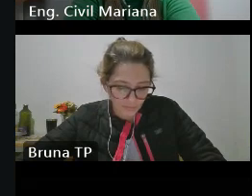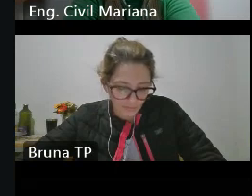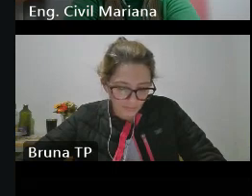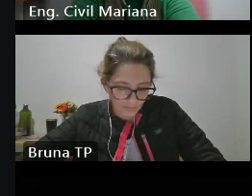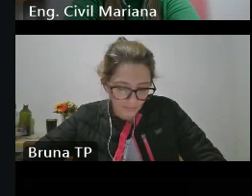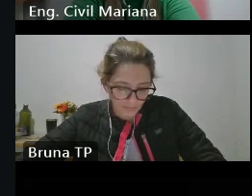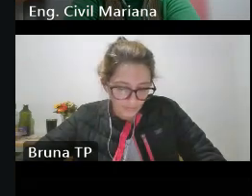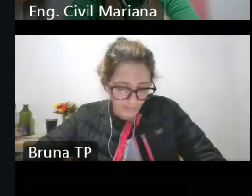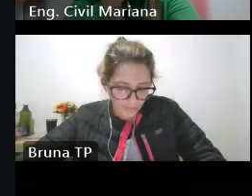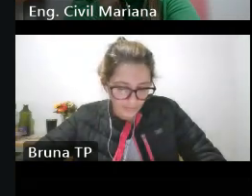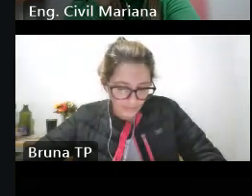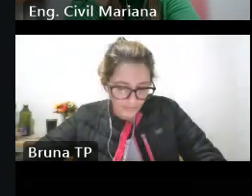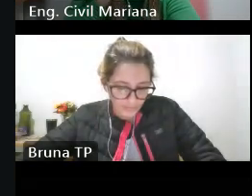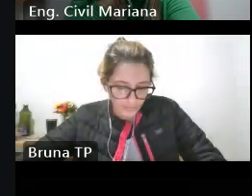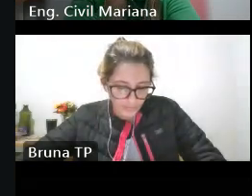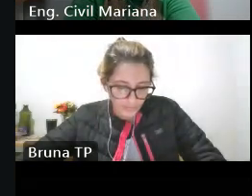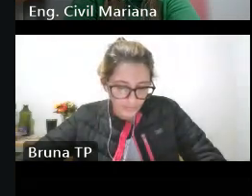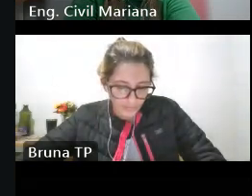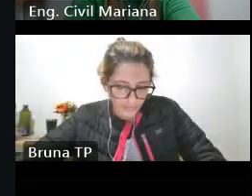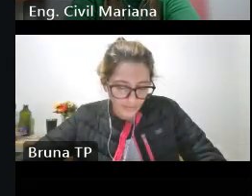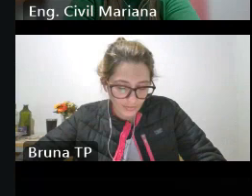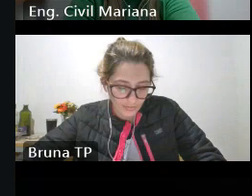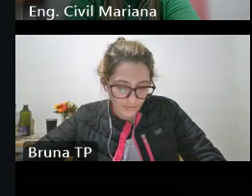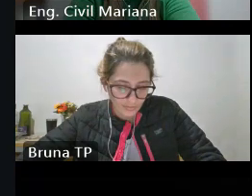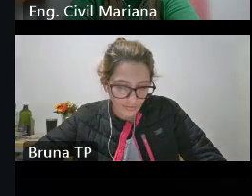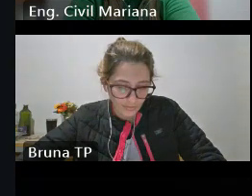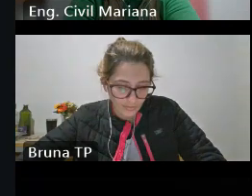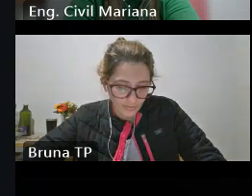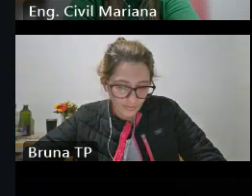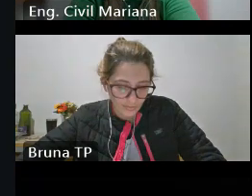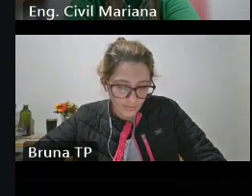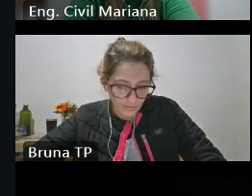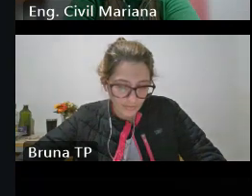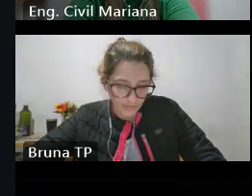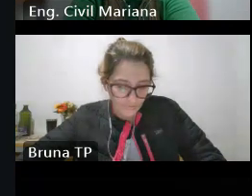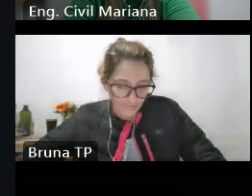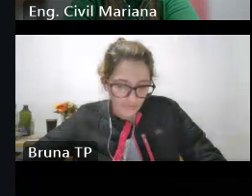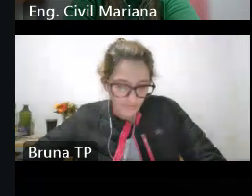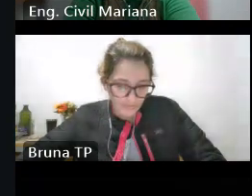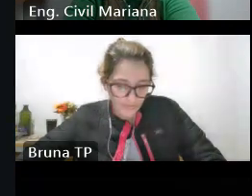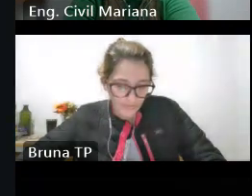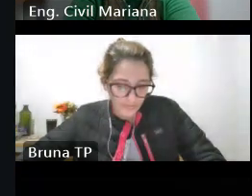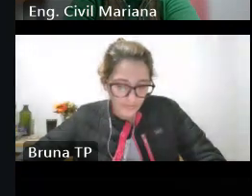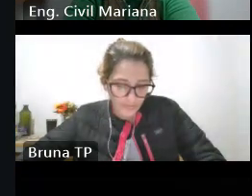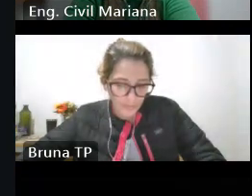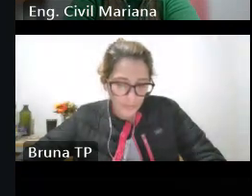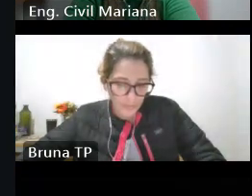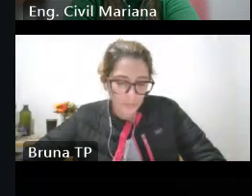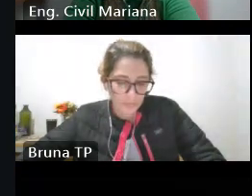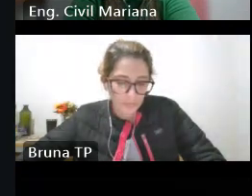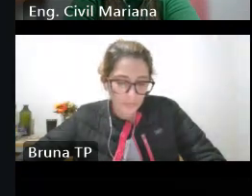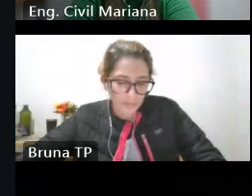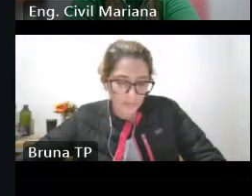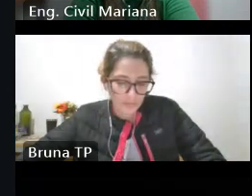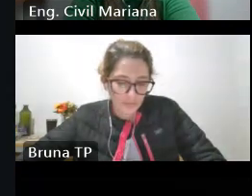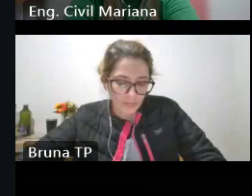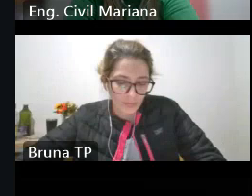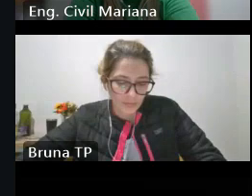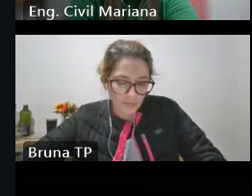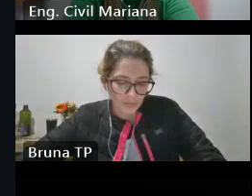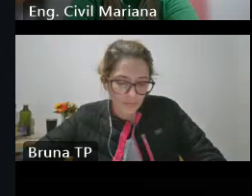pode também ter acontecido isso, porque há sim quando você chega com o concreto já